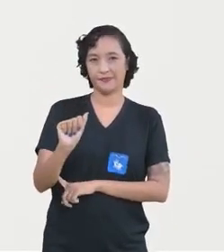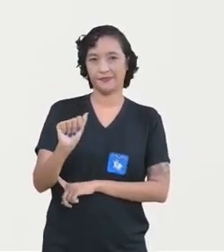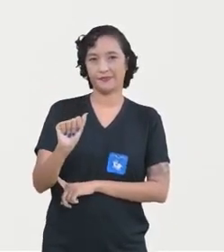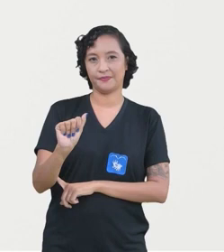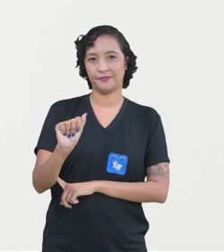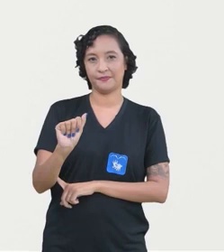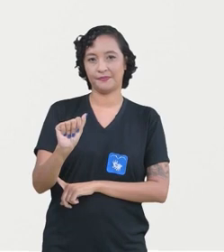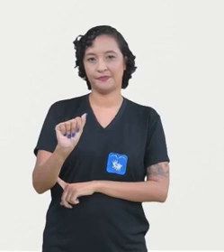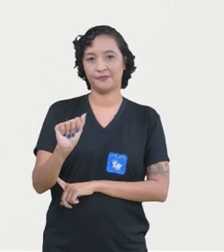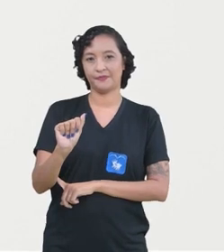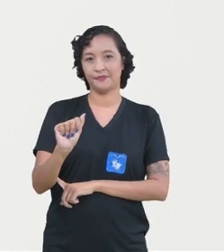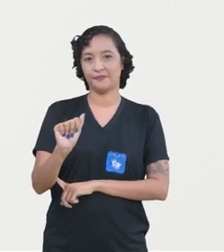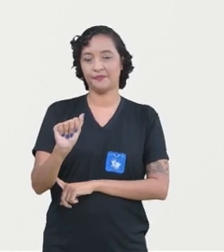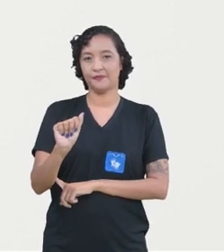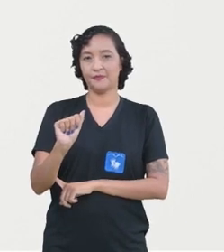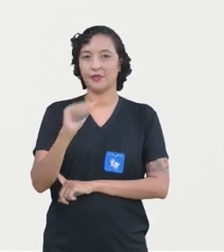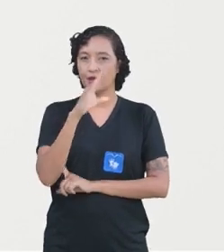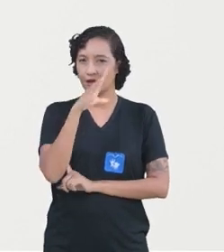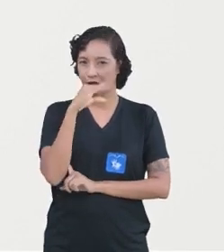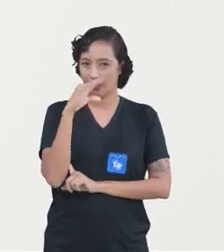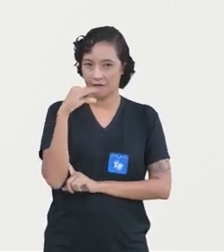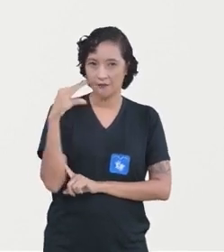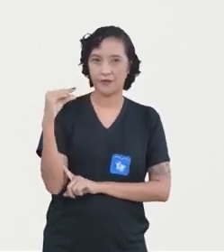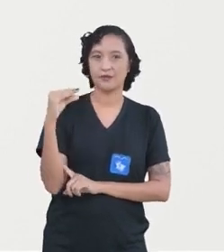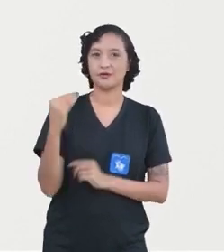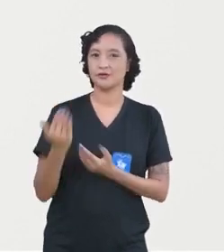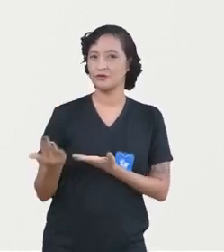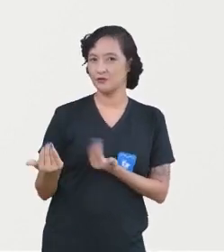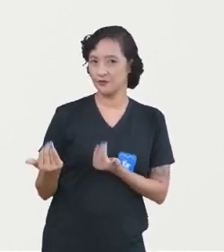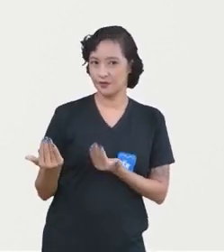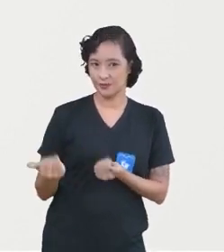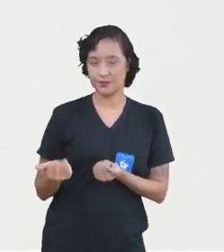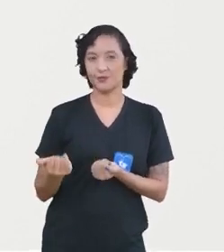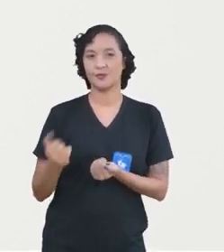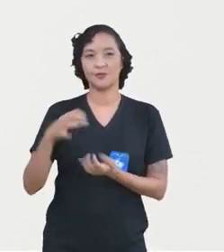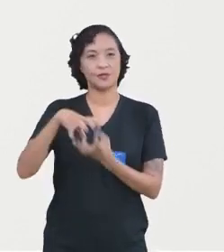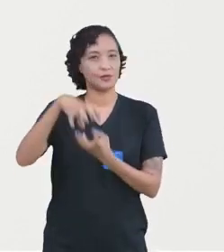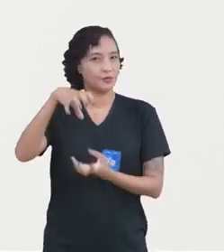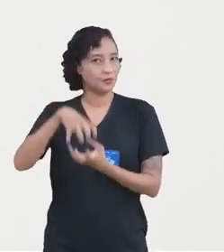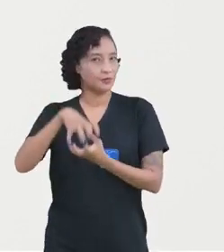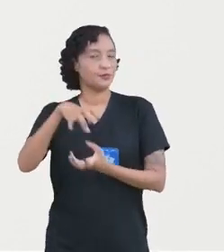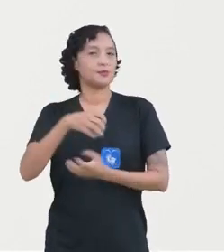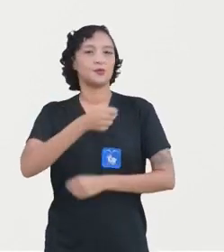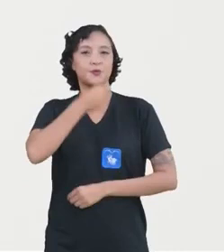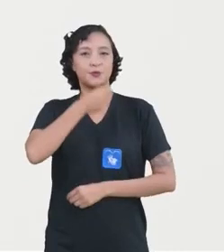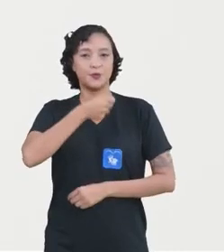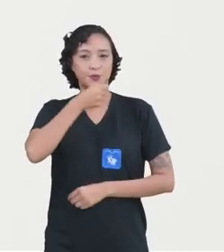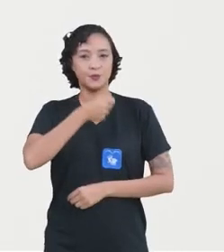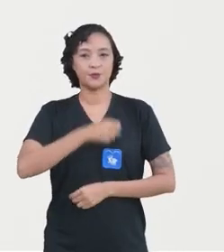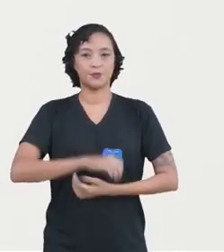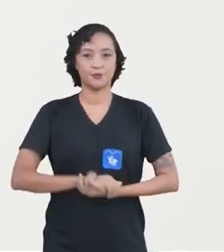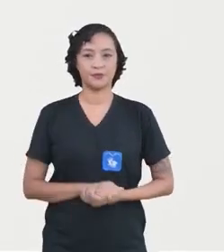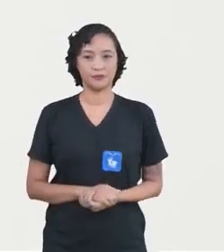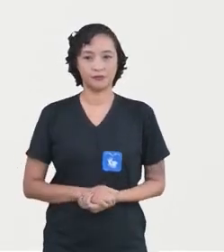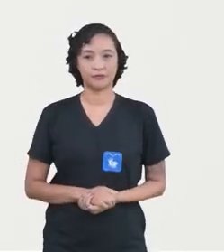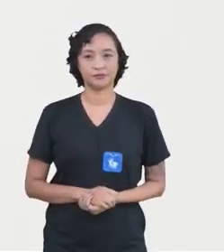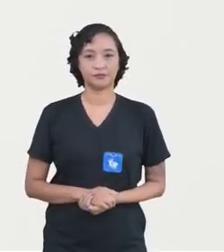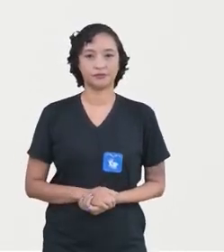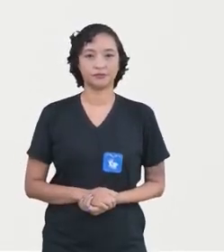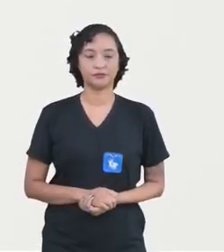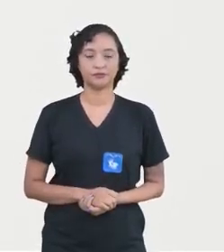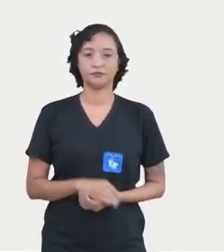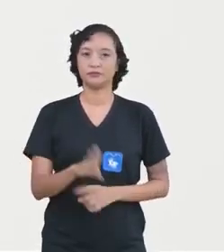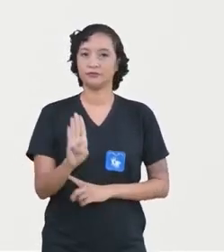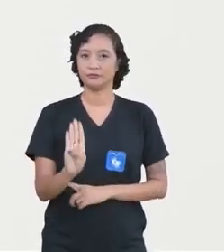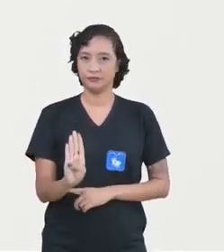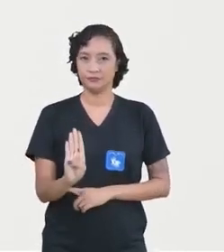vocês a infância, adolescência, adulto e idoso. Letra